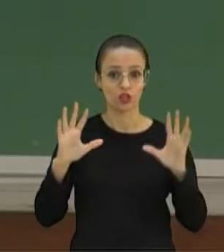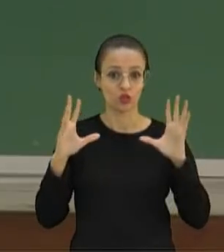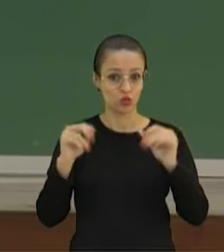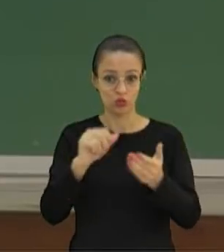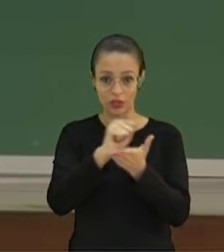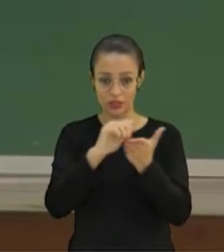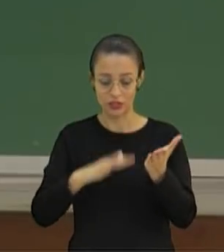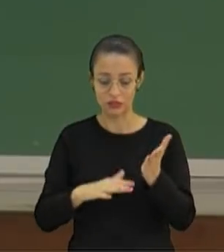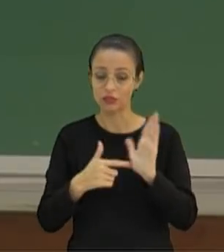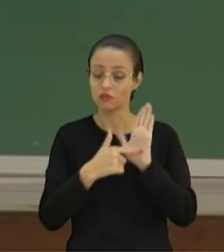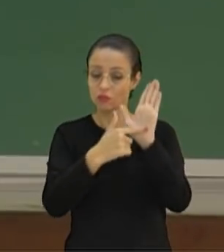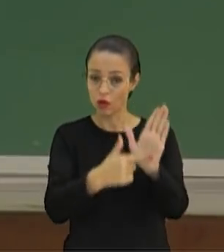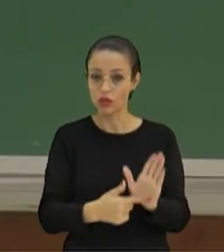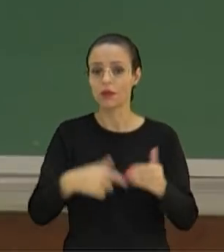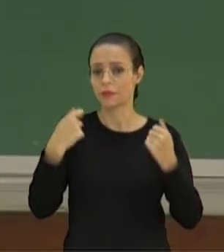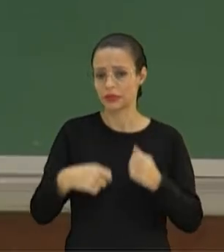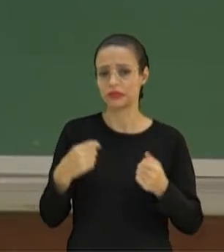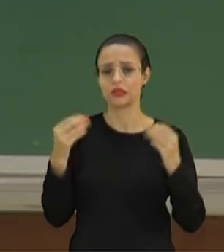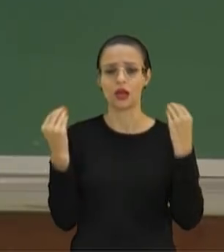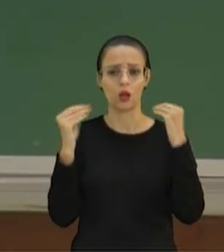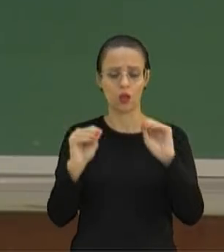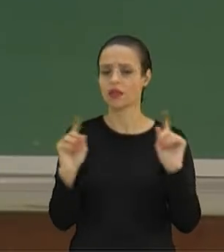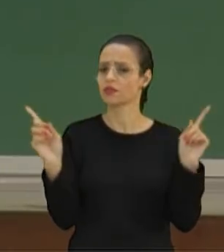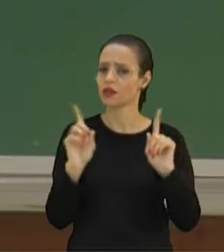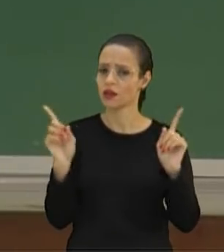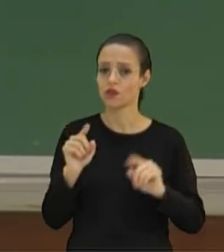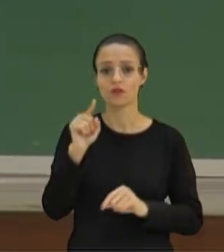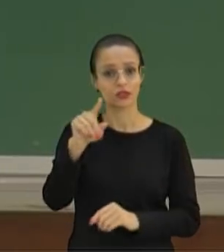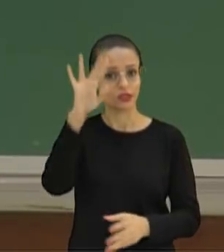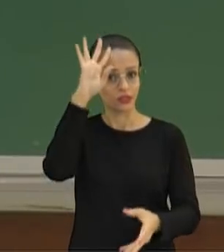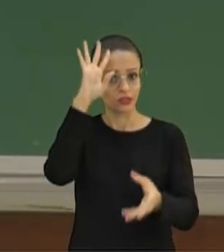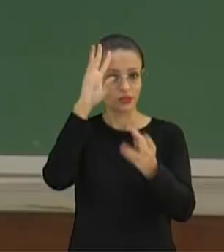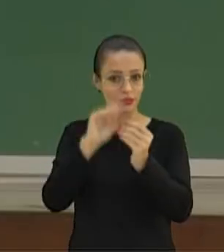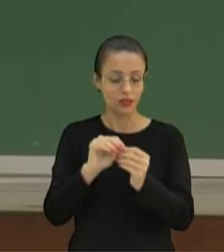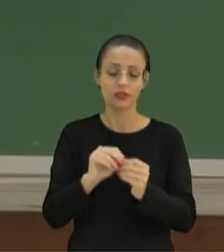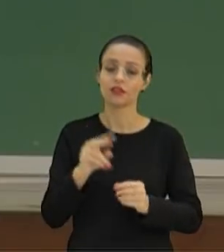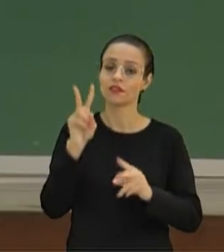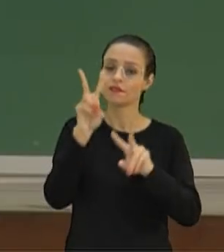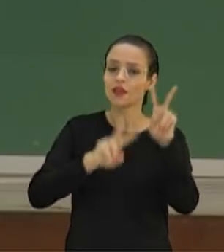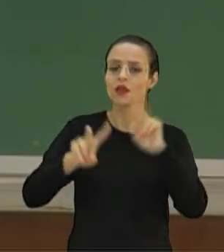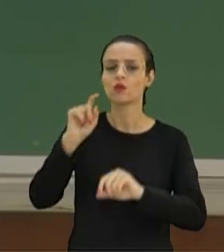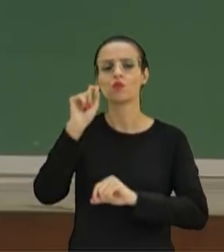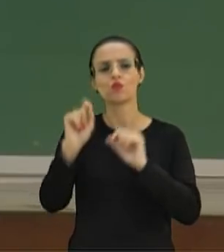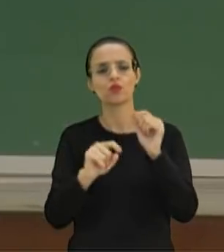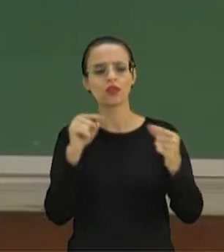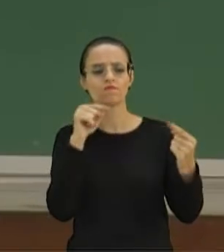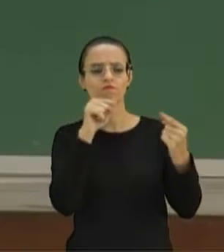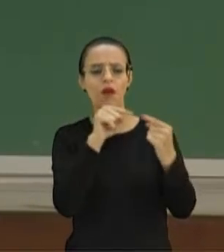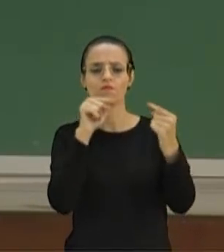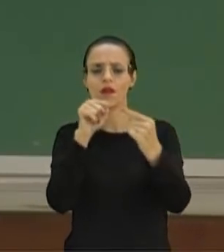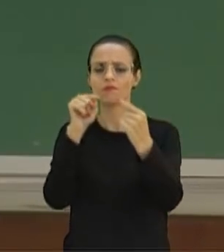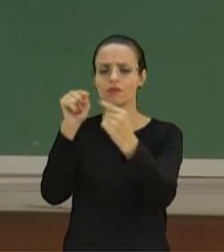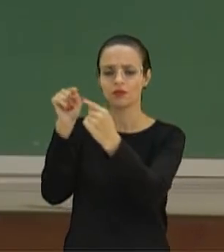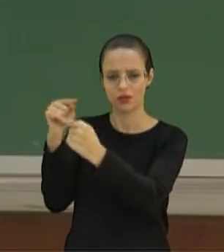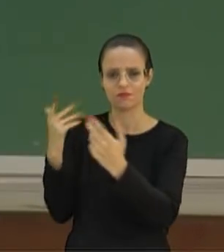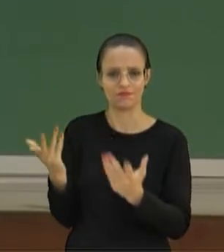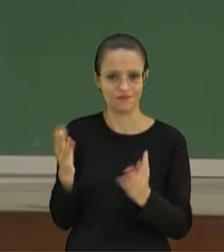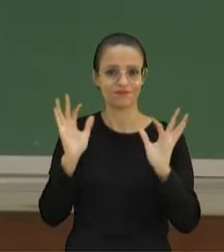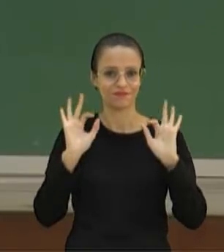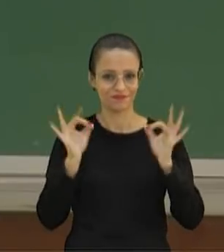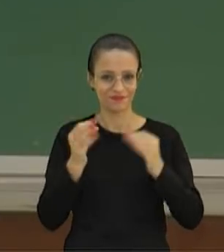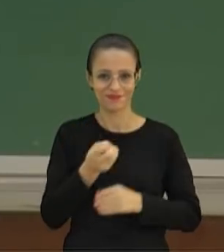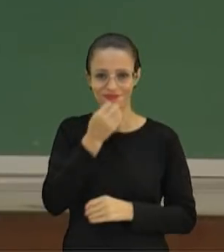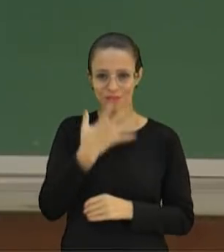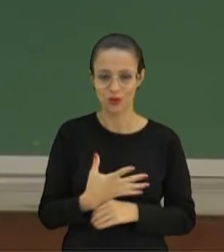que o exercício dá pra gente a gente precisa utilizar. Você tem que entender e ver o que é que precisa ser utilizado, tá